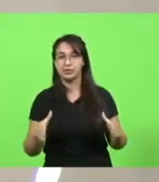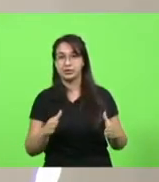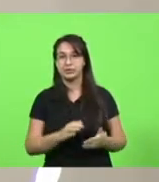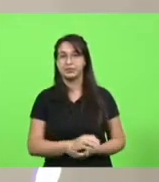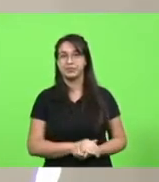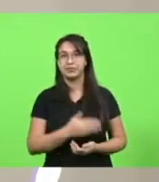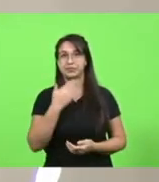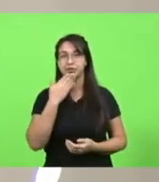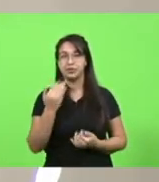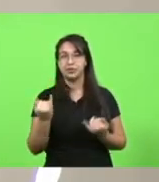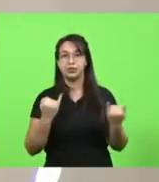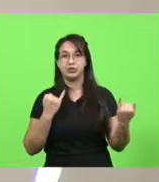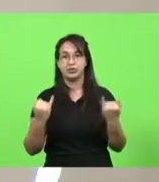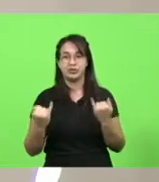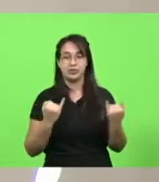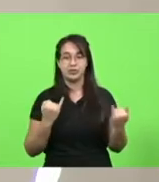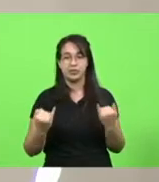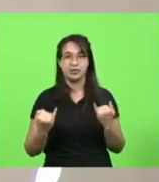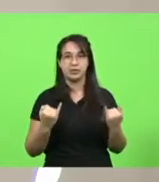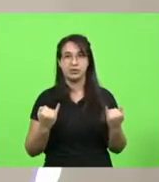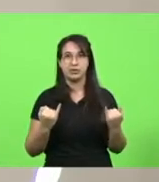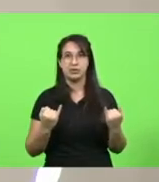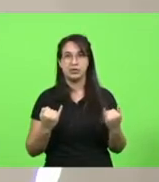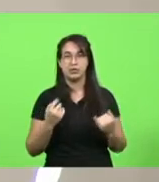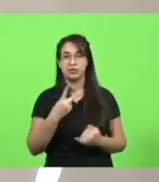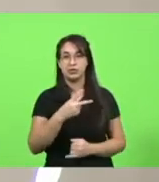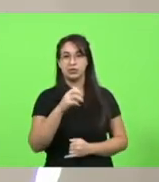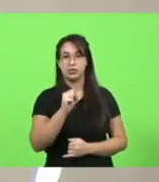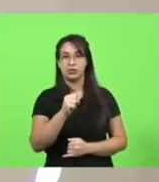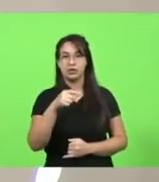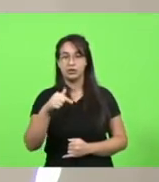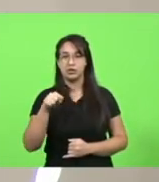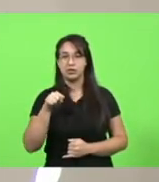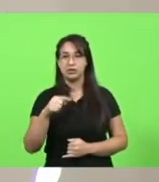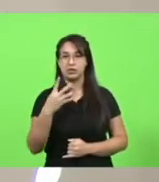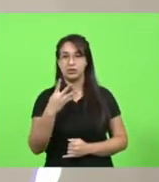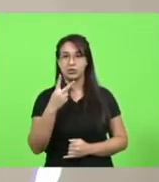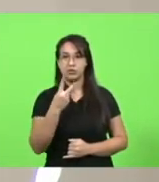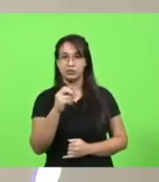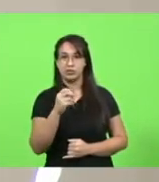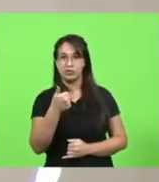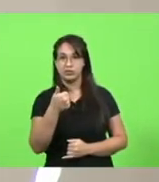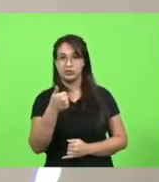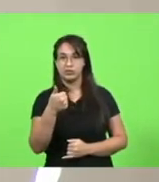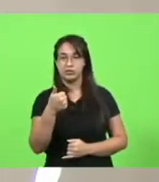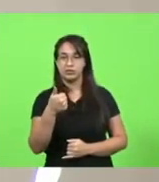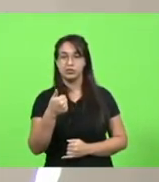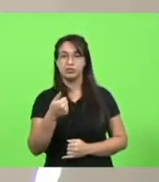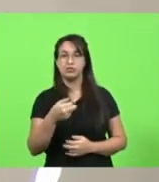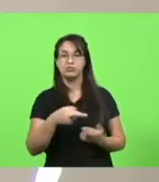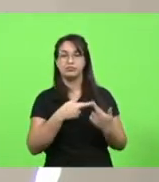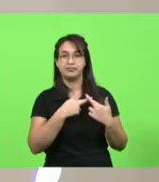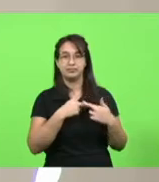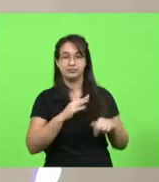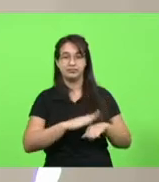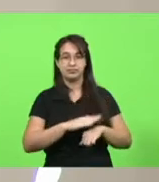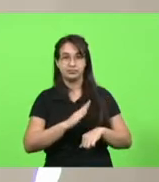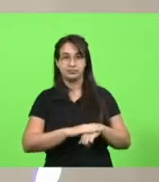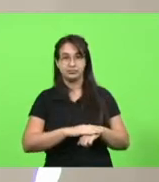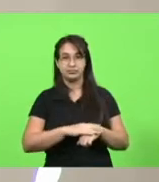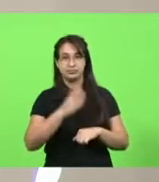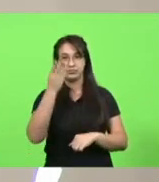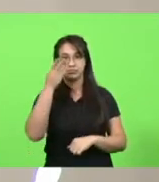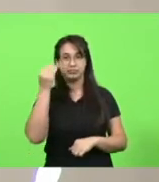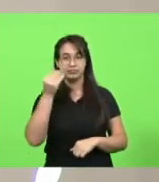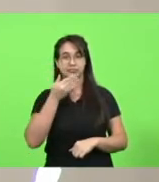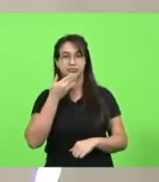de informação. Pedido de informação 287.4/2021, autor deputado Luciano Carminati. solicitando ao secretário